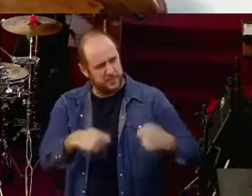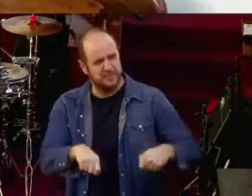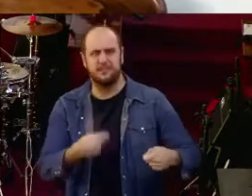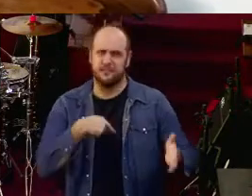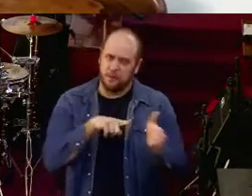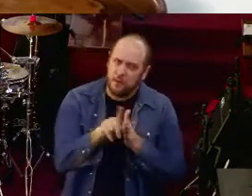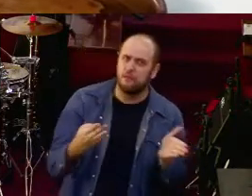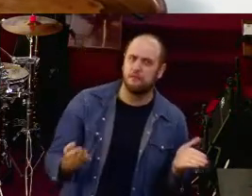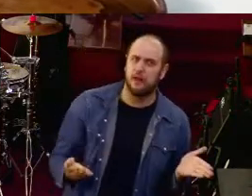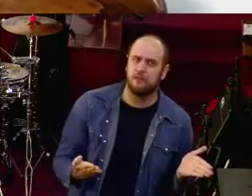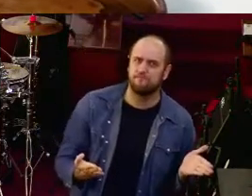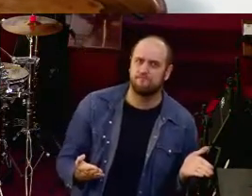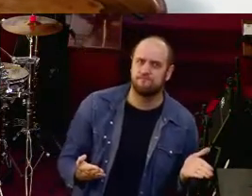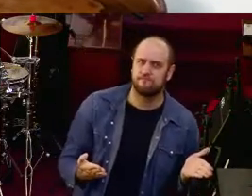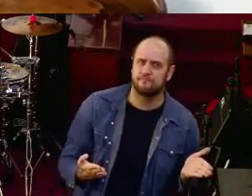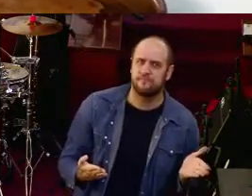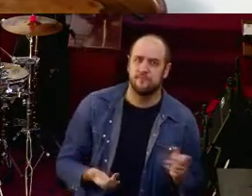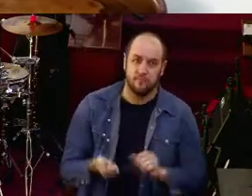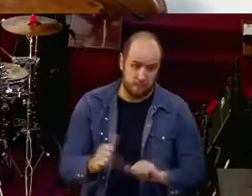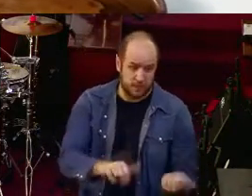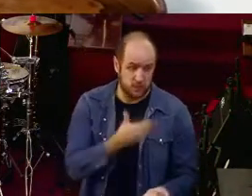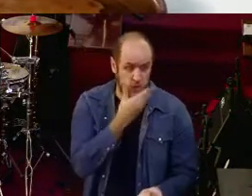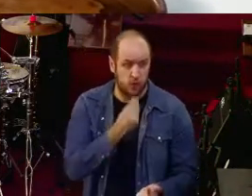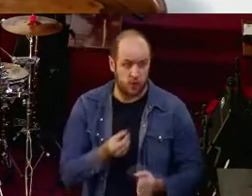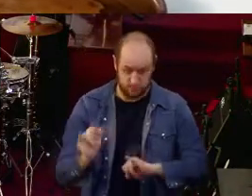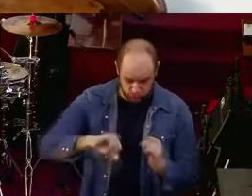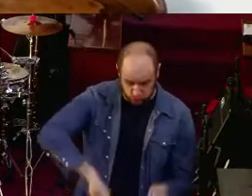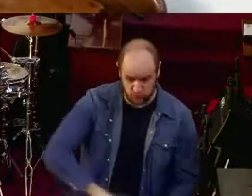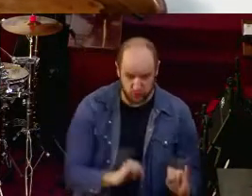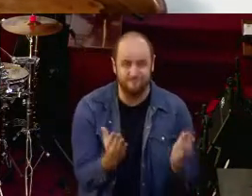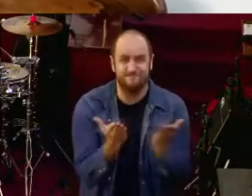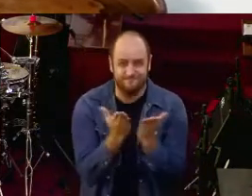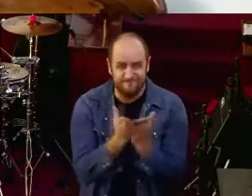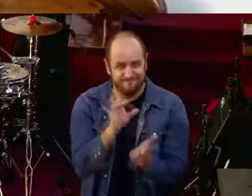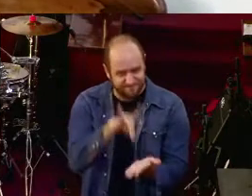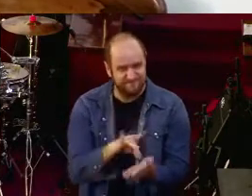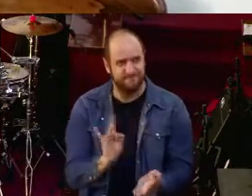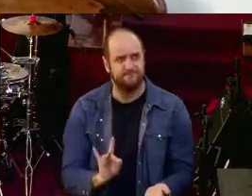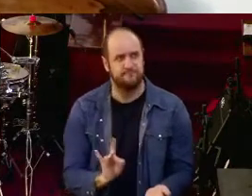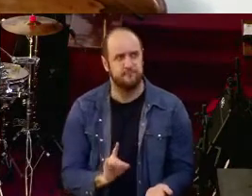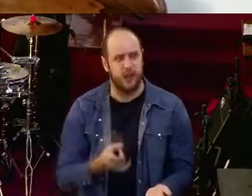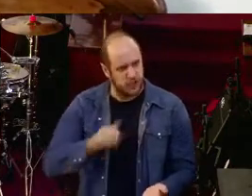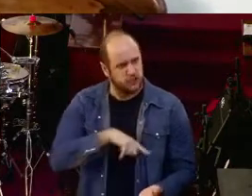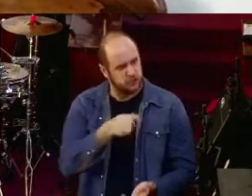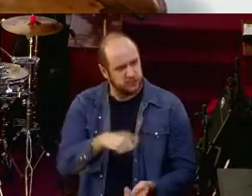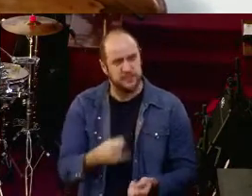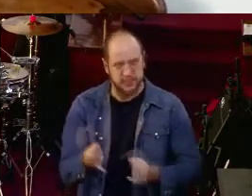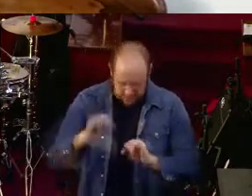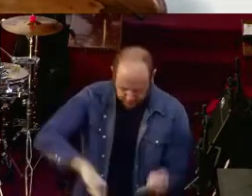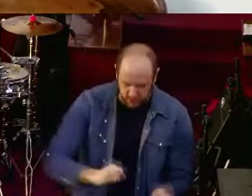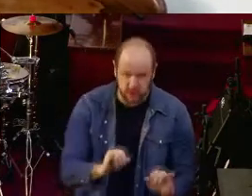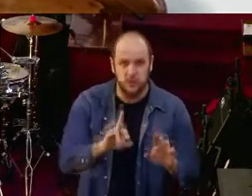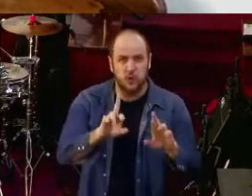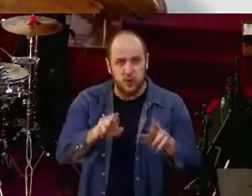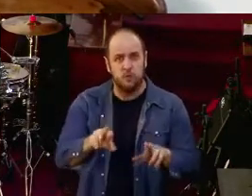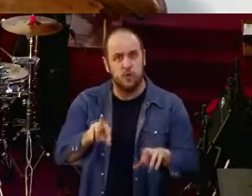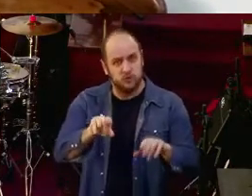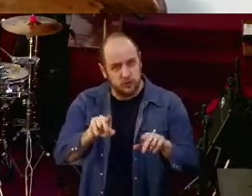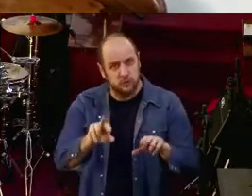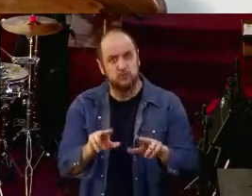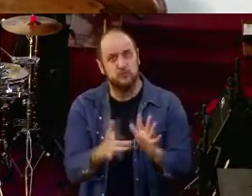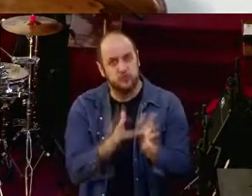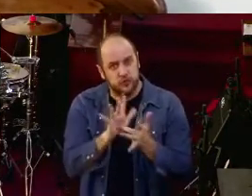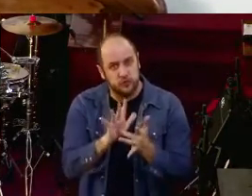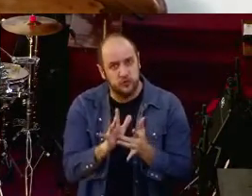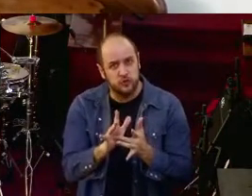João? O batismo de João é um batismo cristão? Nós temos de passar pelo batismo como Jesus passou?